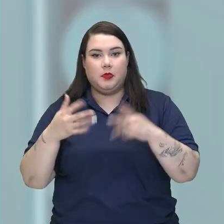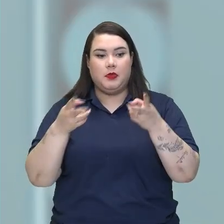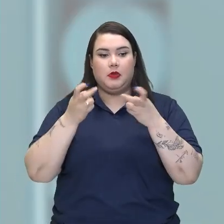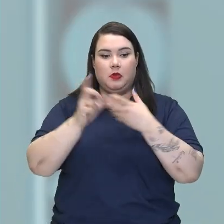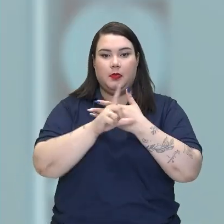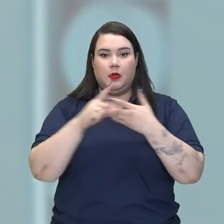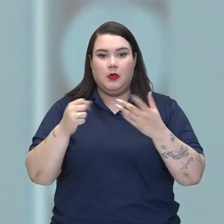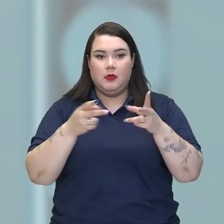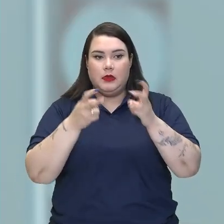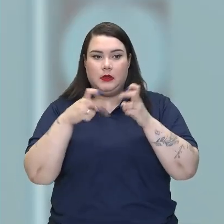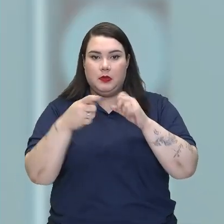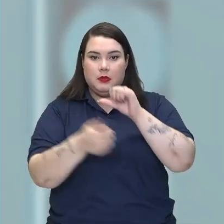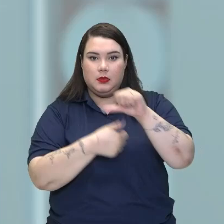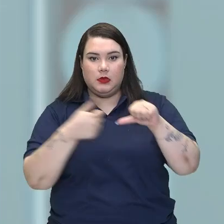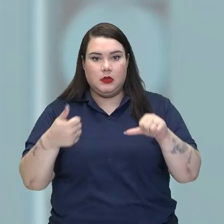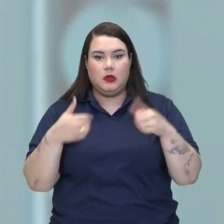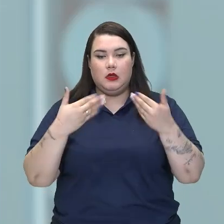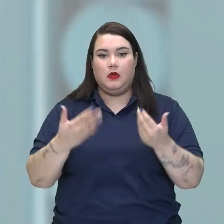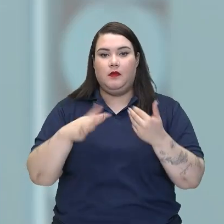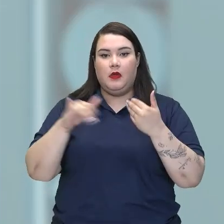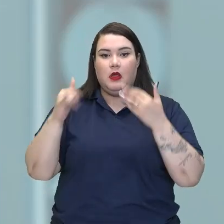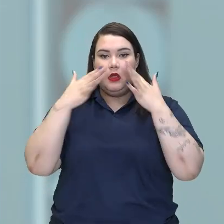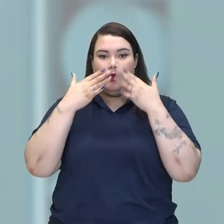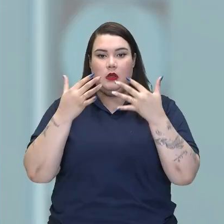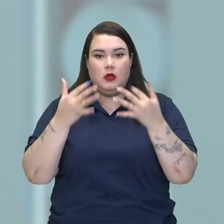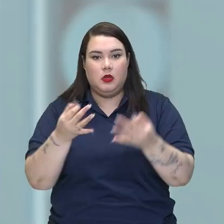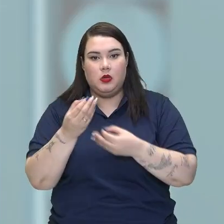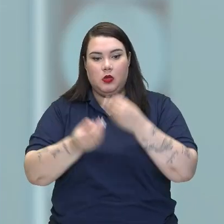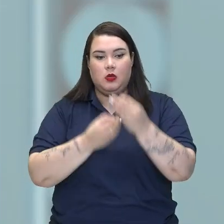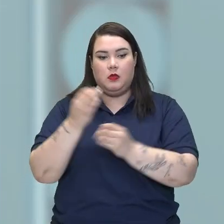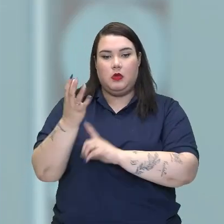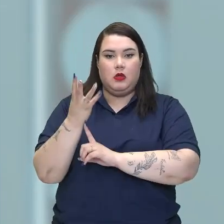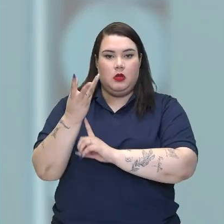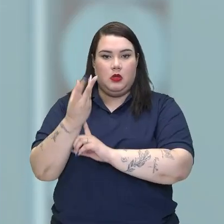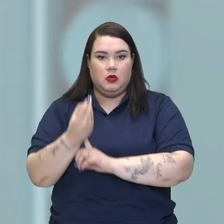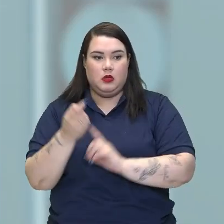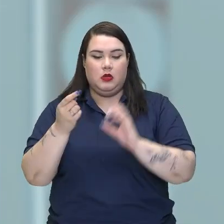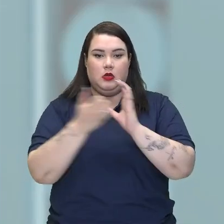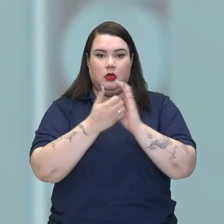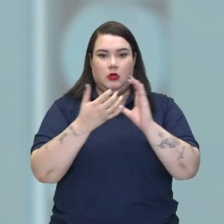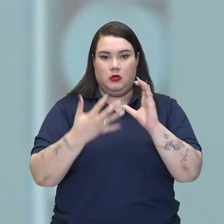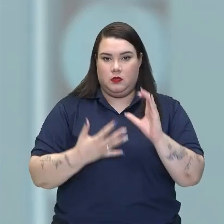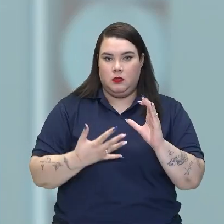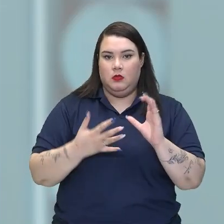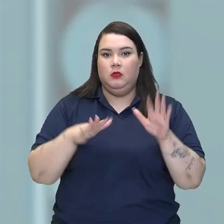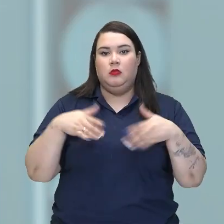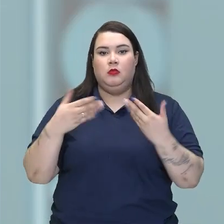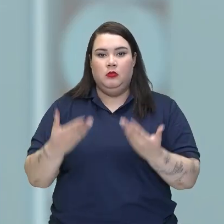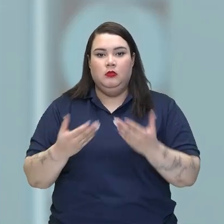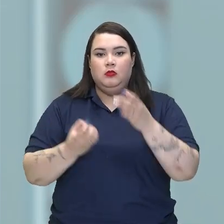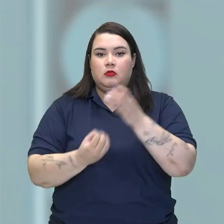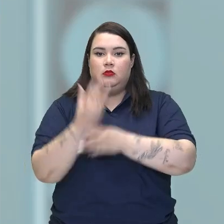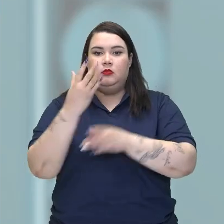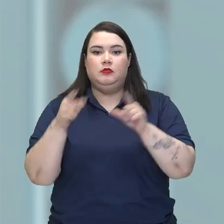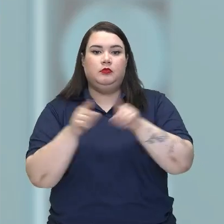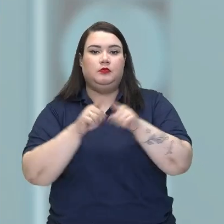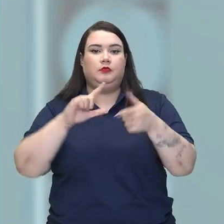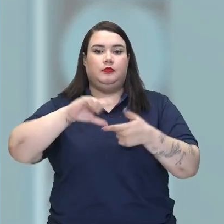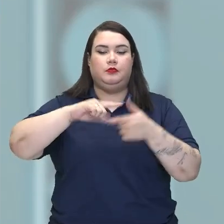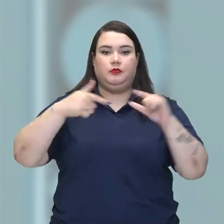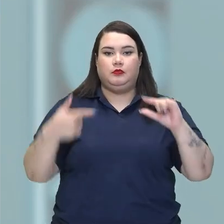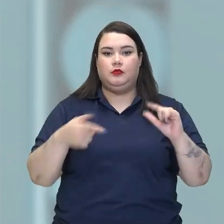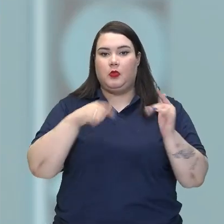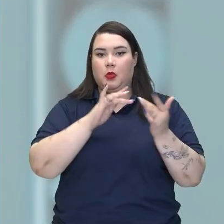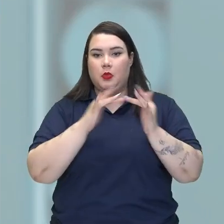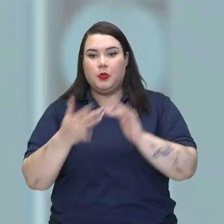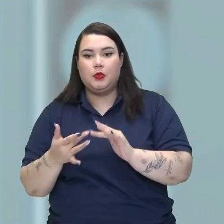ser mudado, eles vão chamar a atenção através da arte para esses aspectos. E assim surge também o modernismo, nesse contexto,